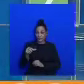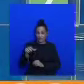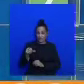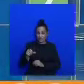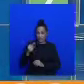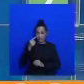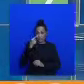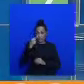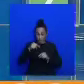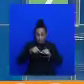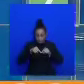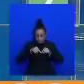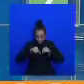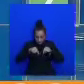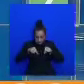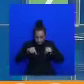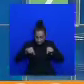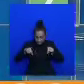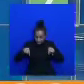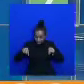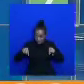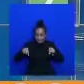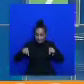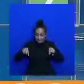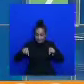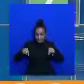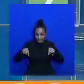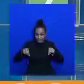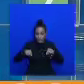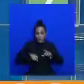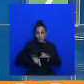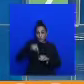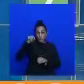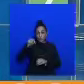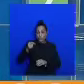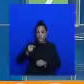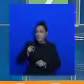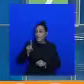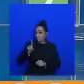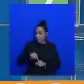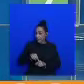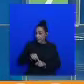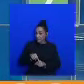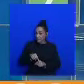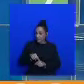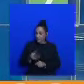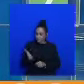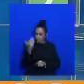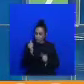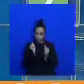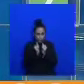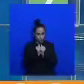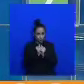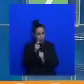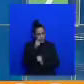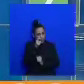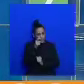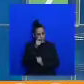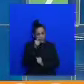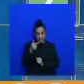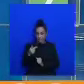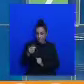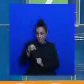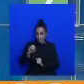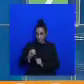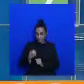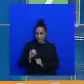2279. Os números estão na tela para você. As dezenas sorteadas foram, vamos conferir,